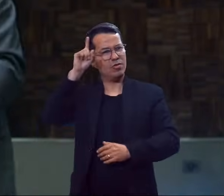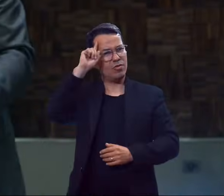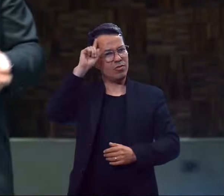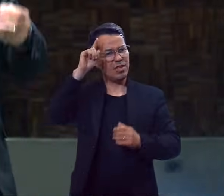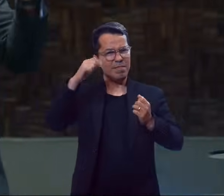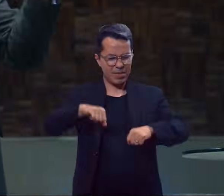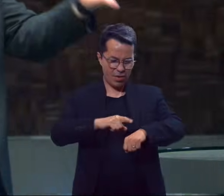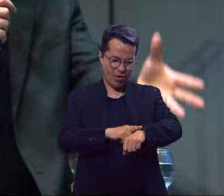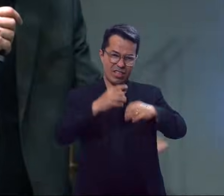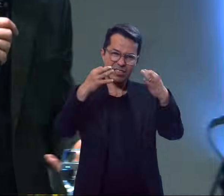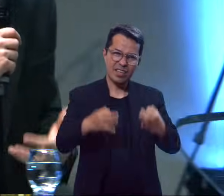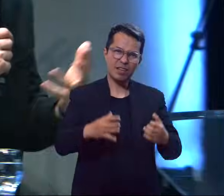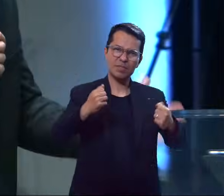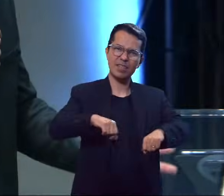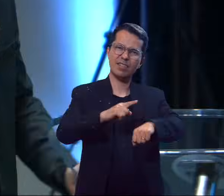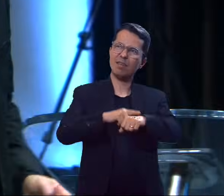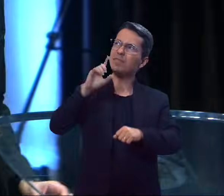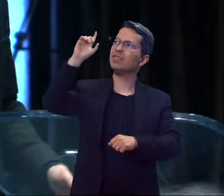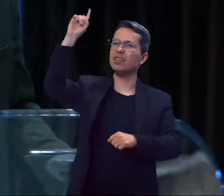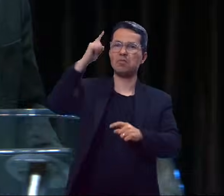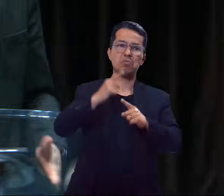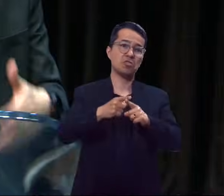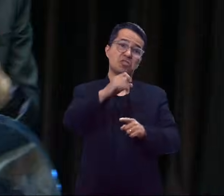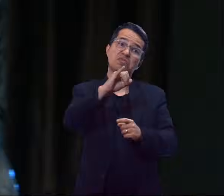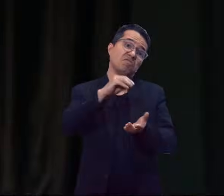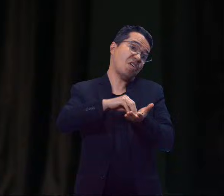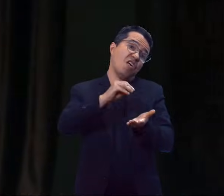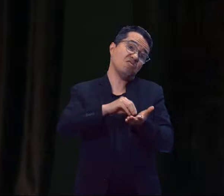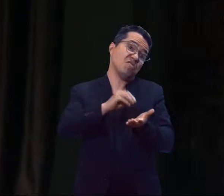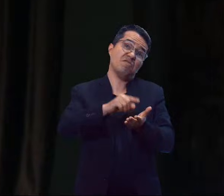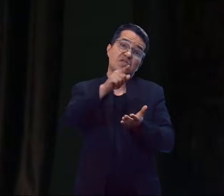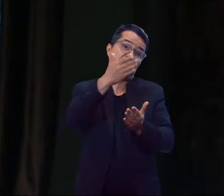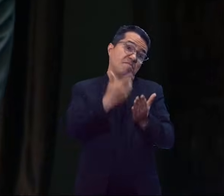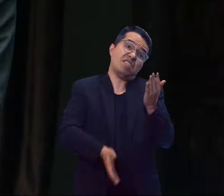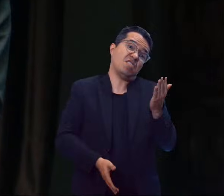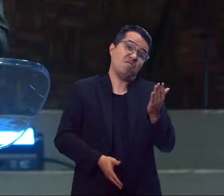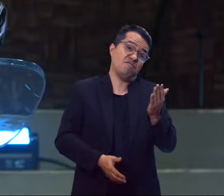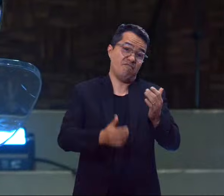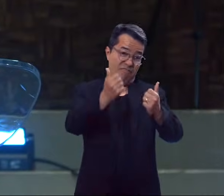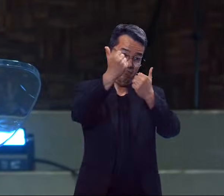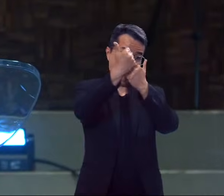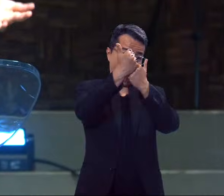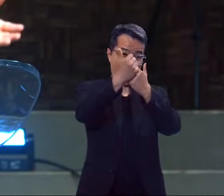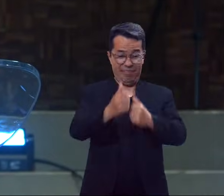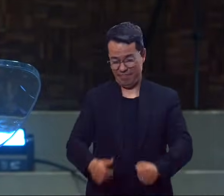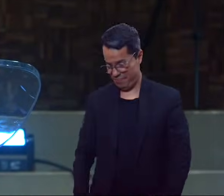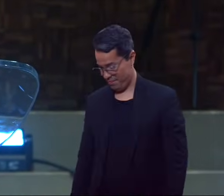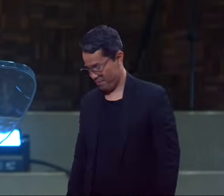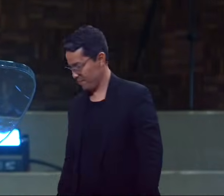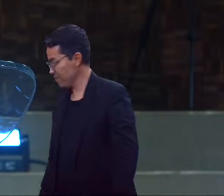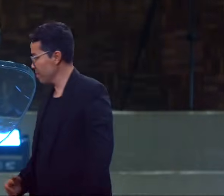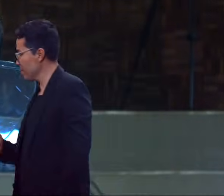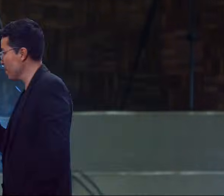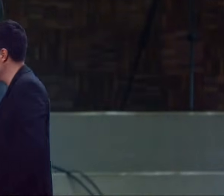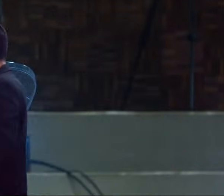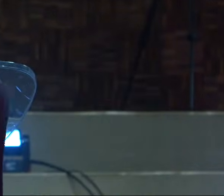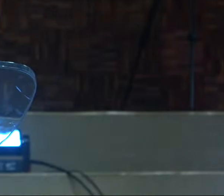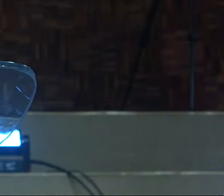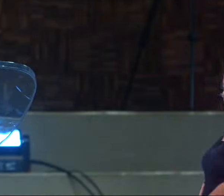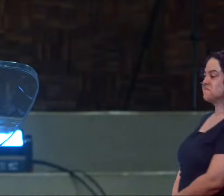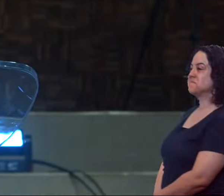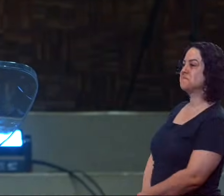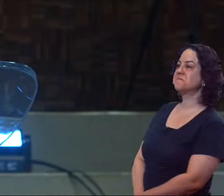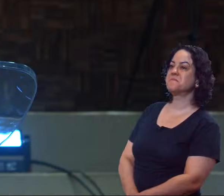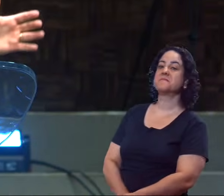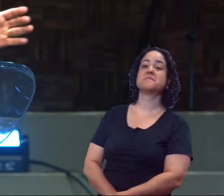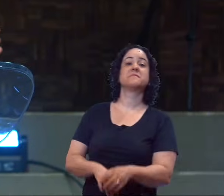marcada, tem que ter tempo com Deus, senão não funciona. Terceiro, a Bíblia diz em 1 Timóteo 6, homem de